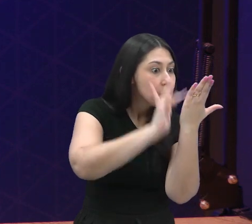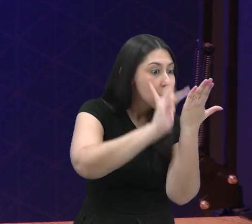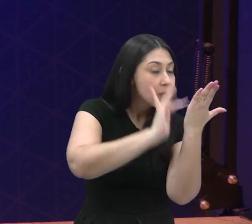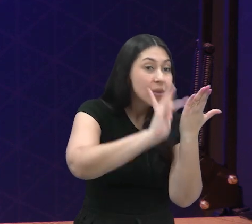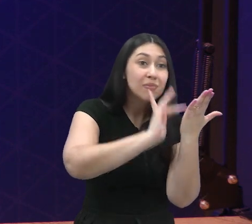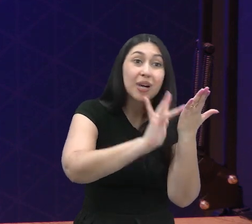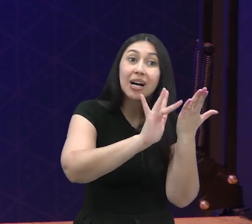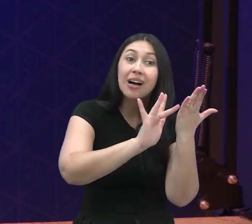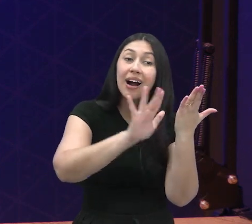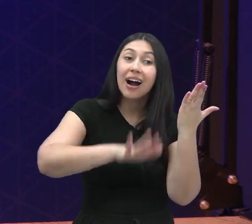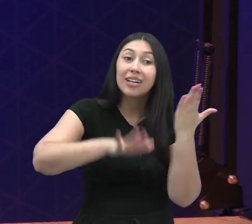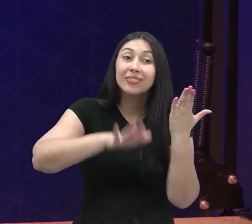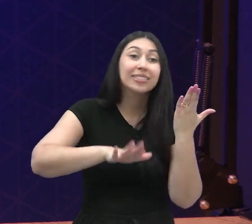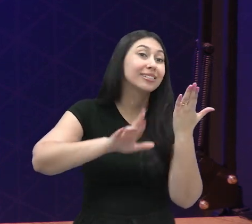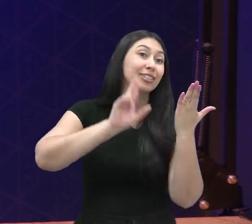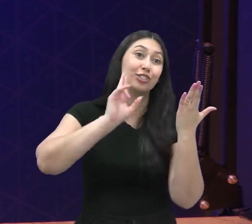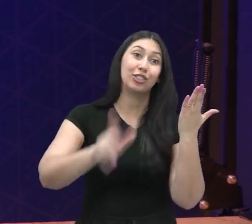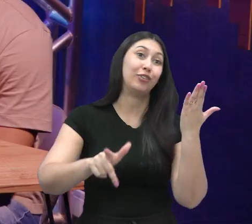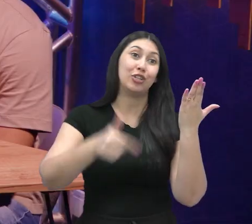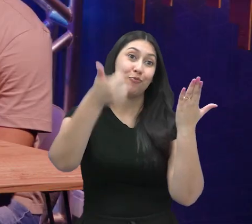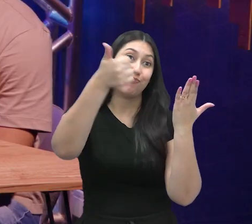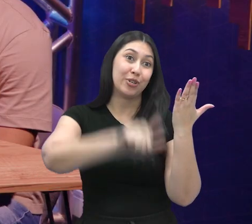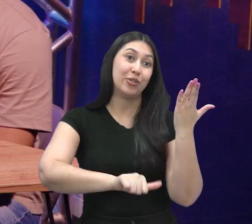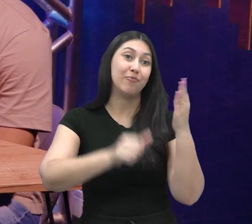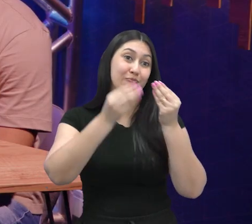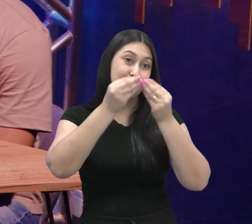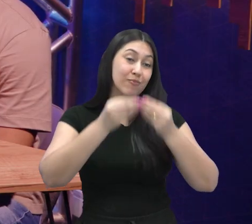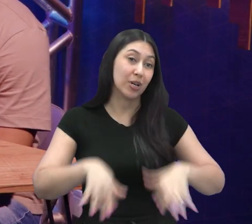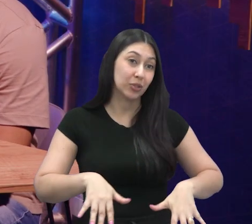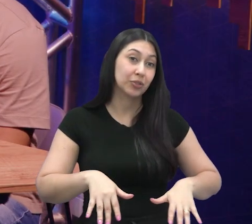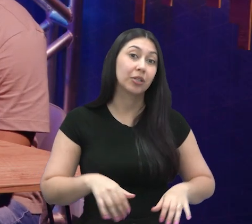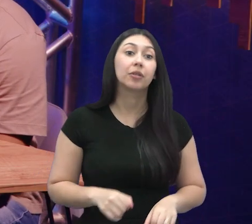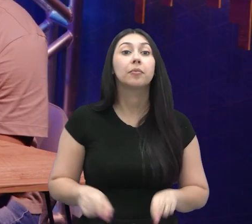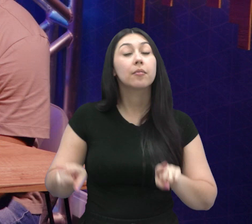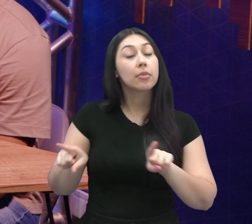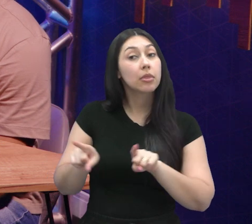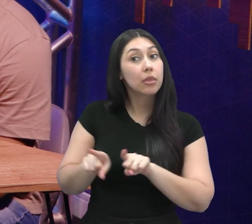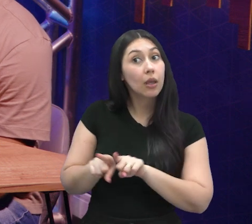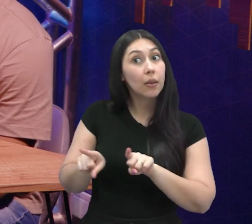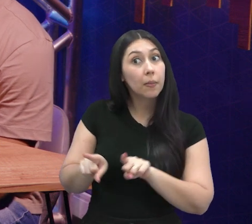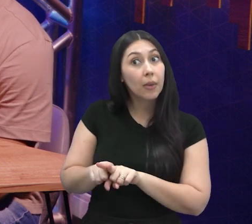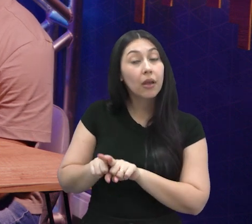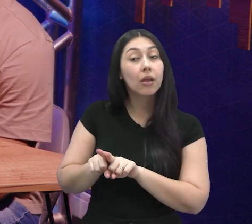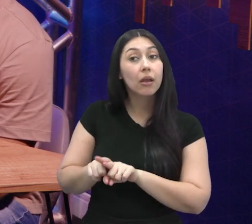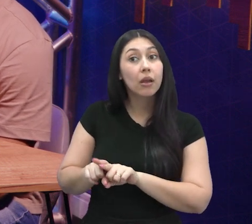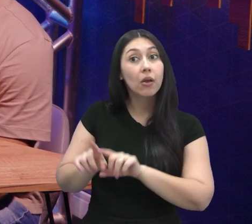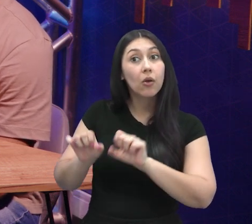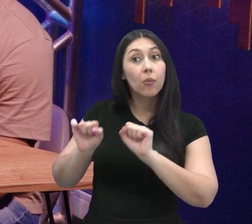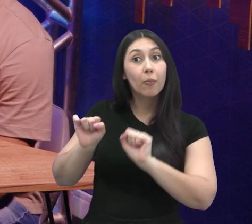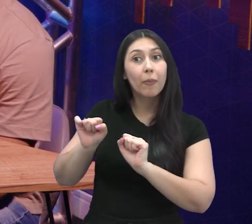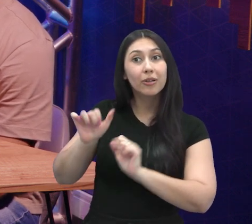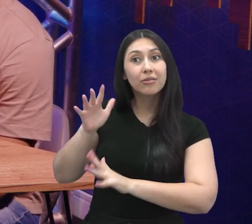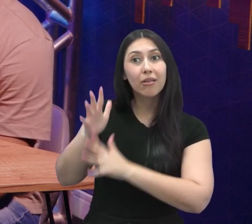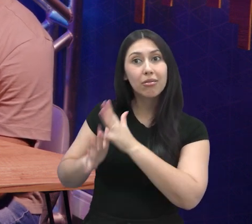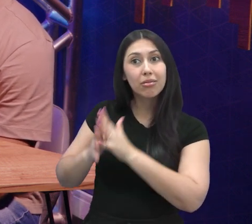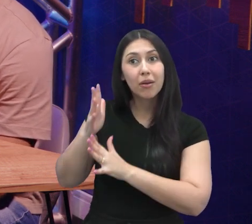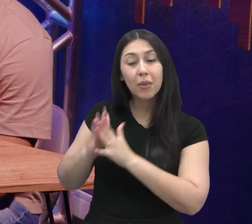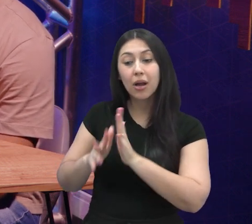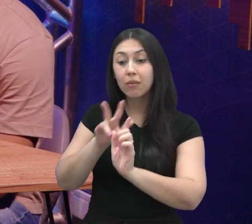de conteúdo pode ter o efeito contrário, né? Pode fazer mal pra gente. Inclusive, pode te dar uma